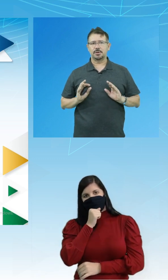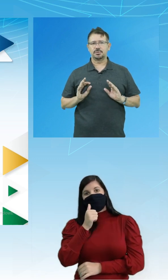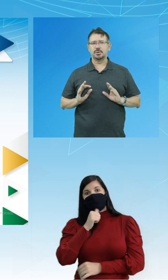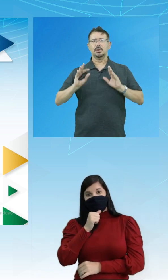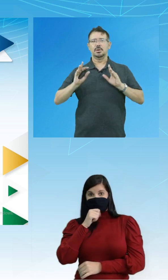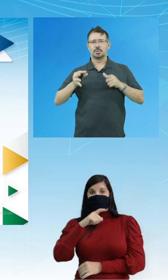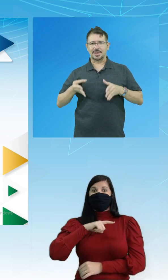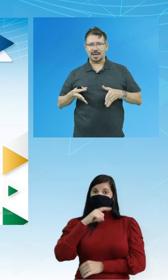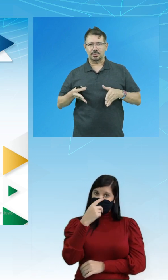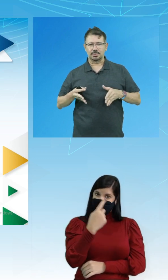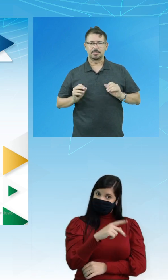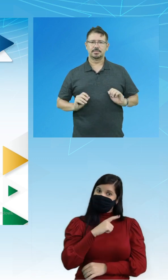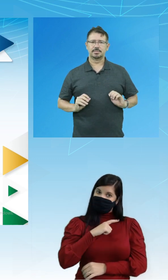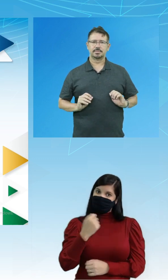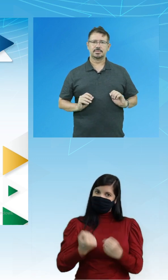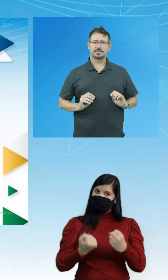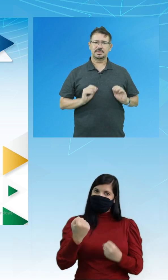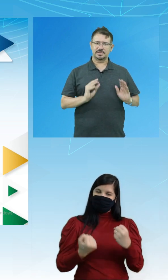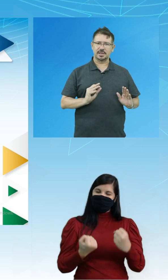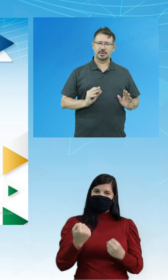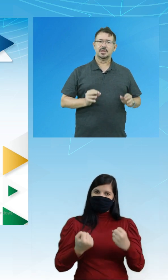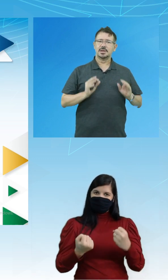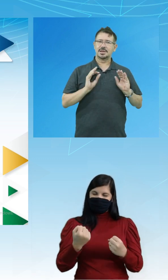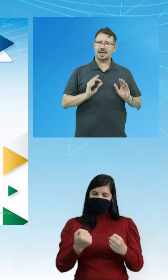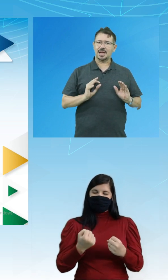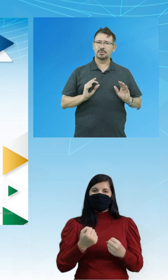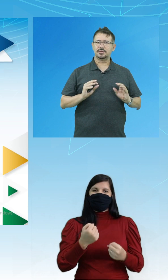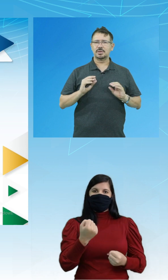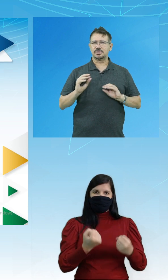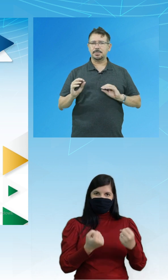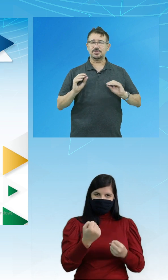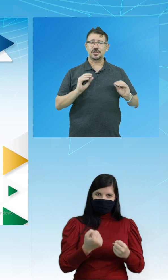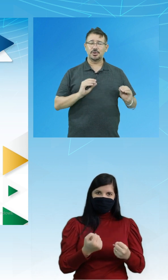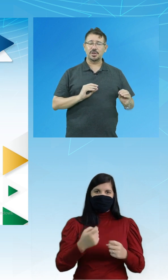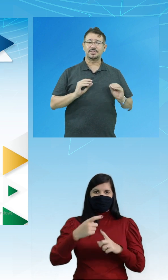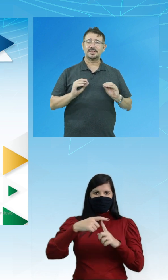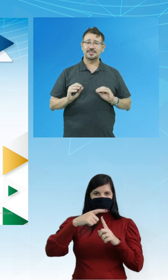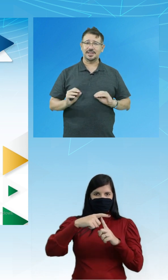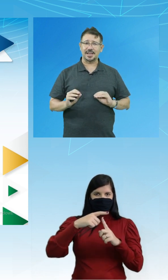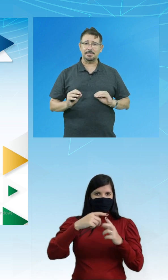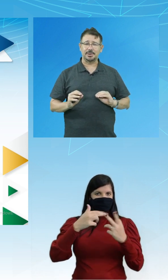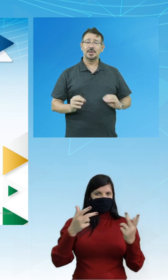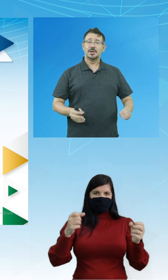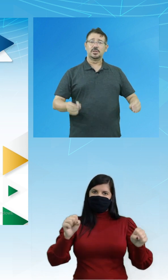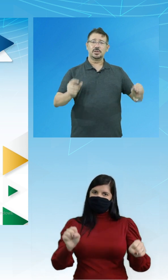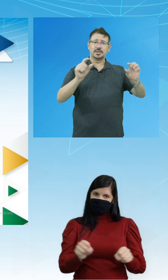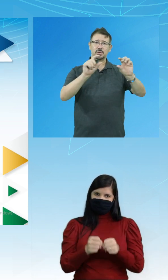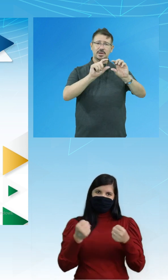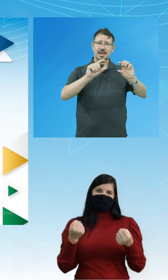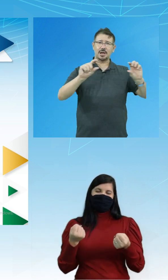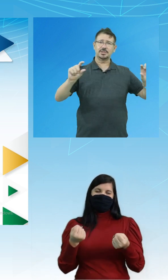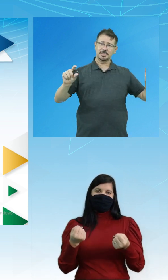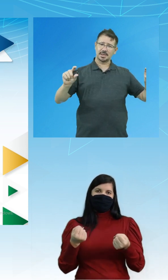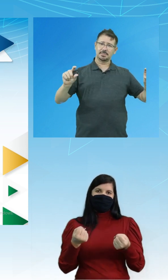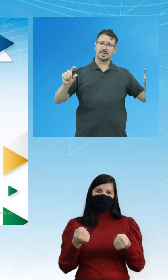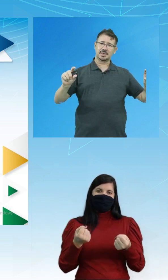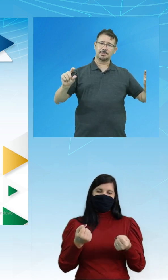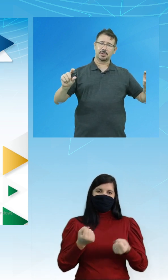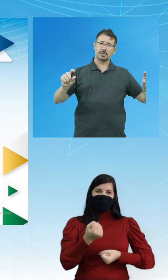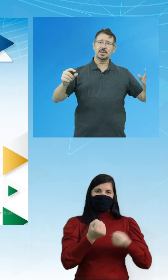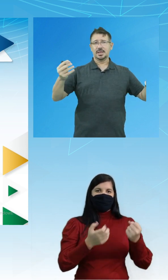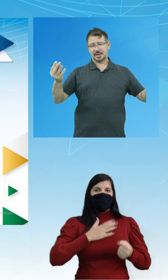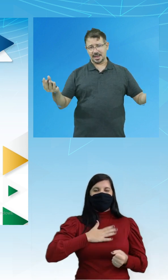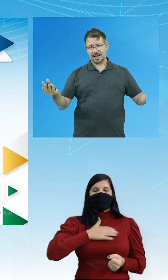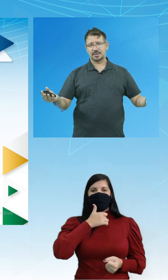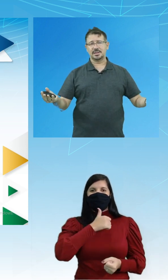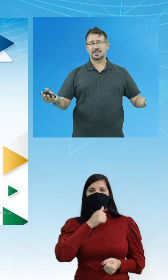mãe possui um carro. Terceiro, carros são tipos de coisas que se quebram. Quando eu digo o carro da minha mãe